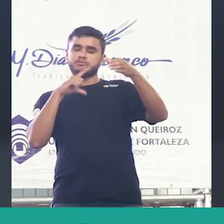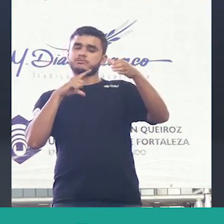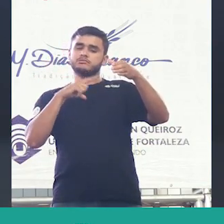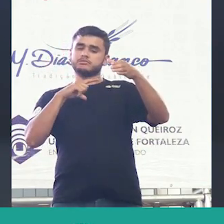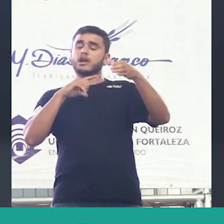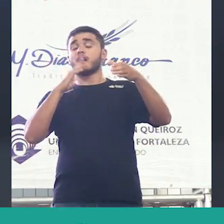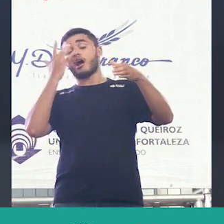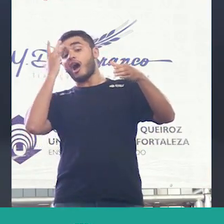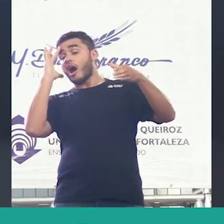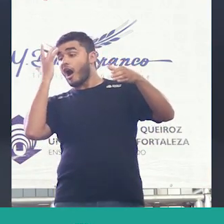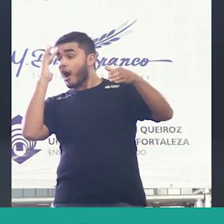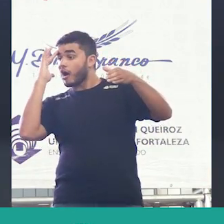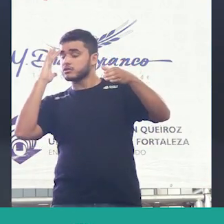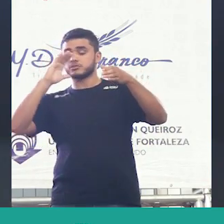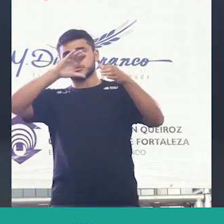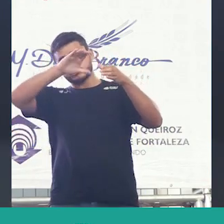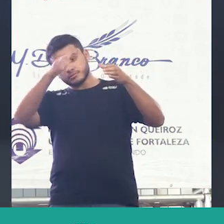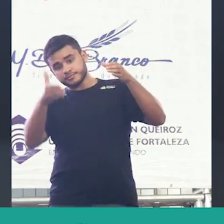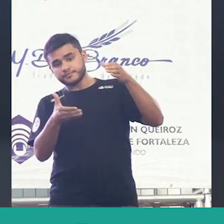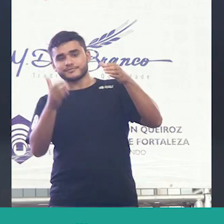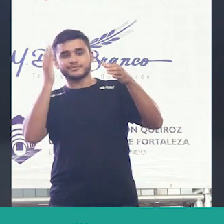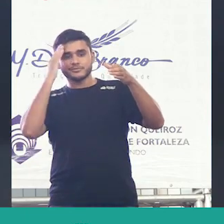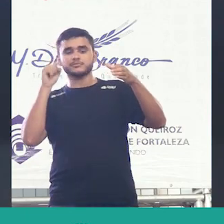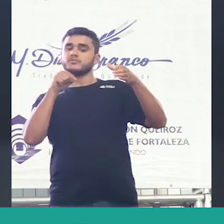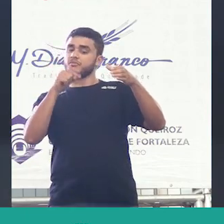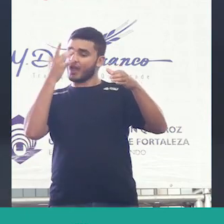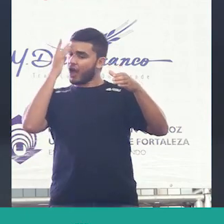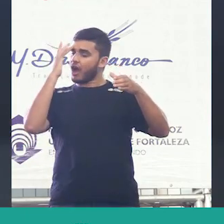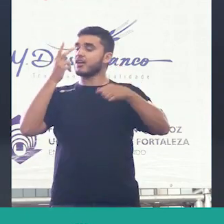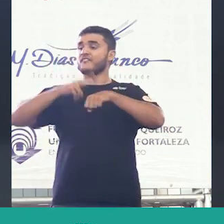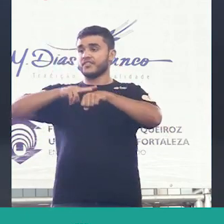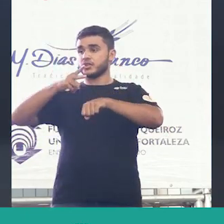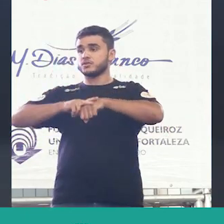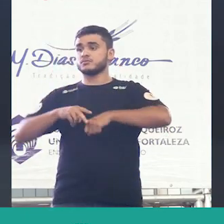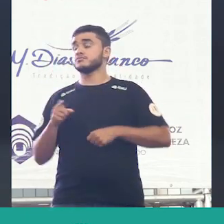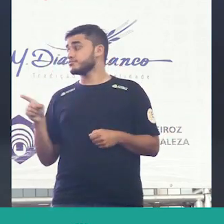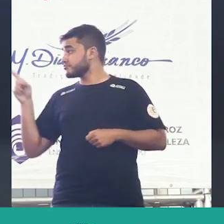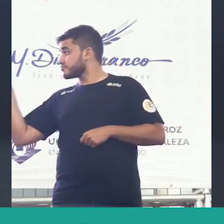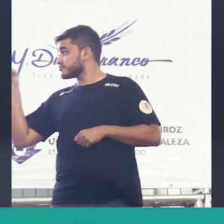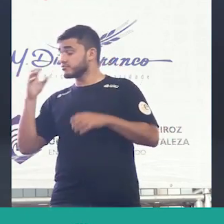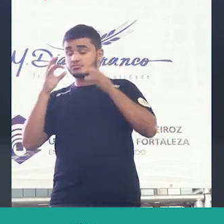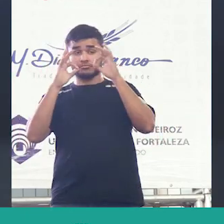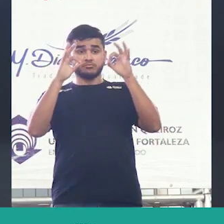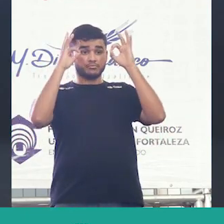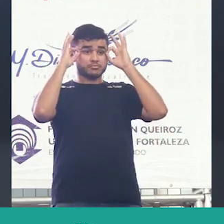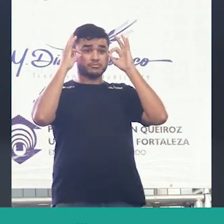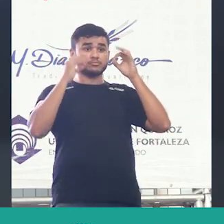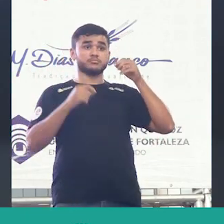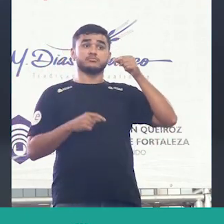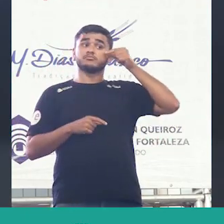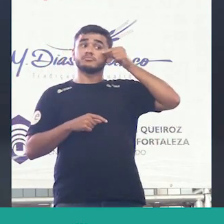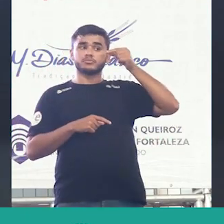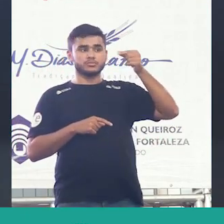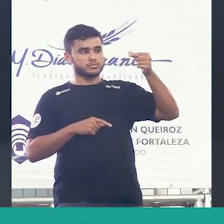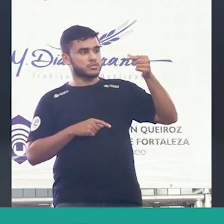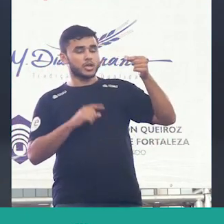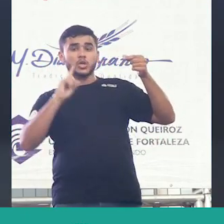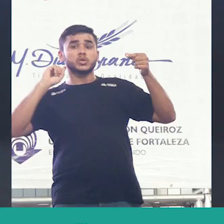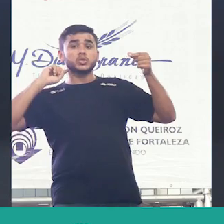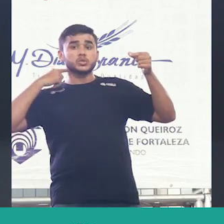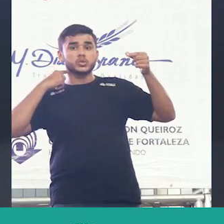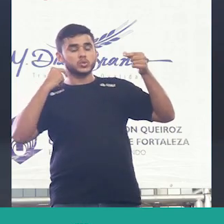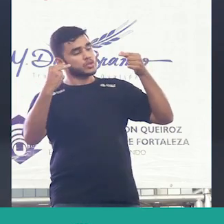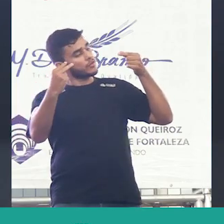Professor, essa lente aí do teu óculos, ela é transparente? É. Mas ela está suja. Eu estou vendo a sujeira, eu não estou